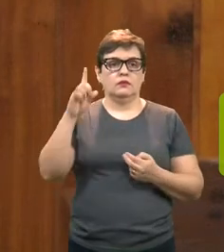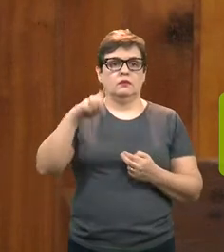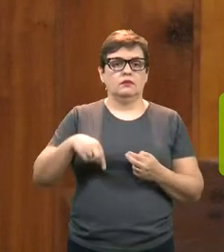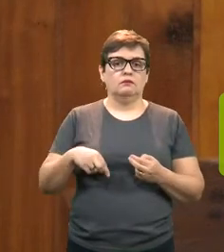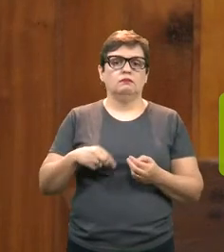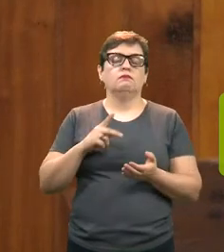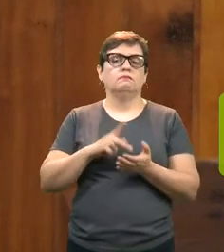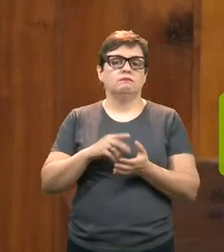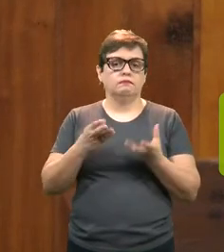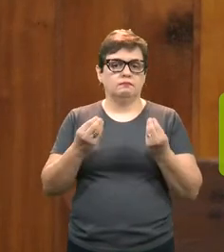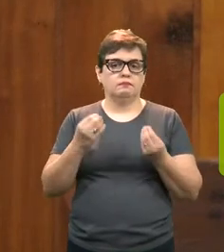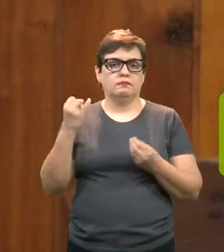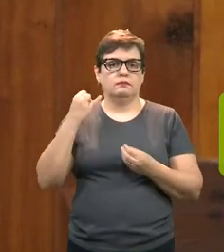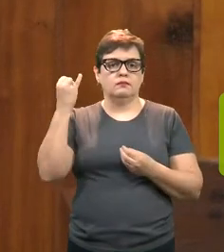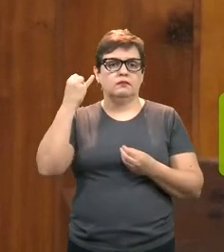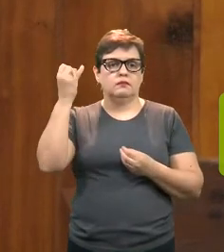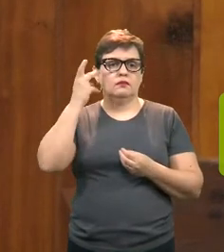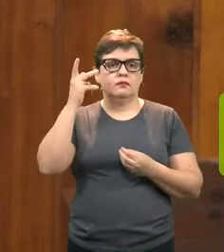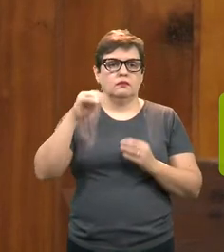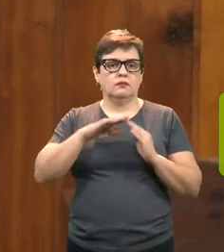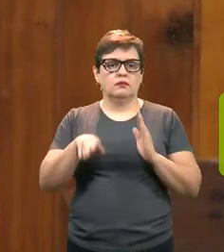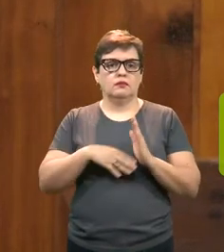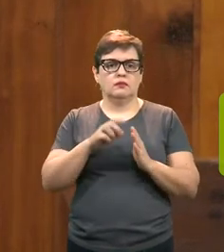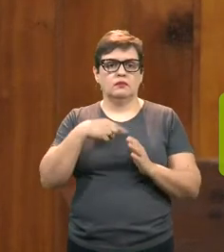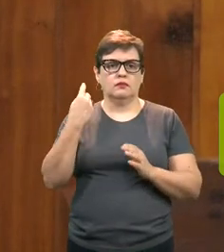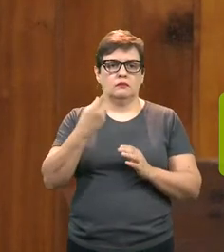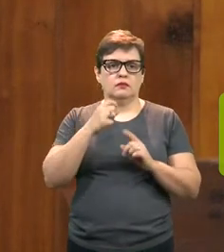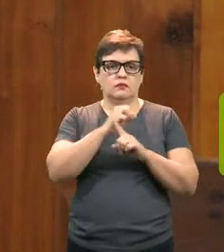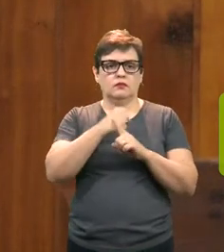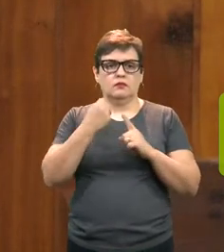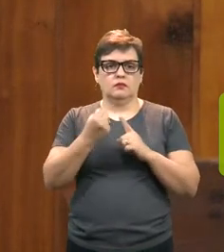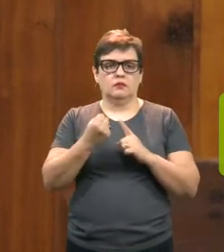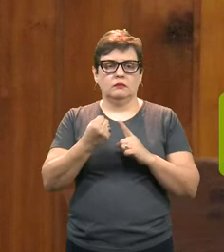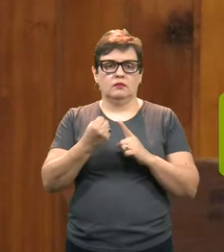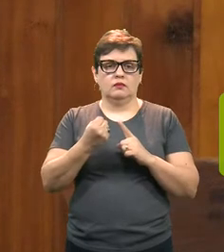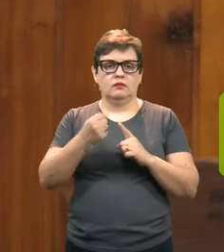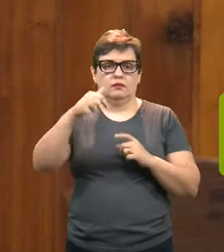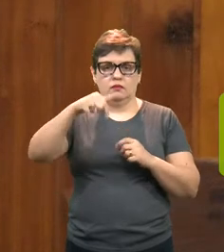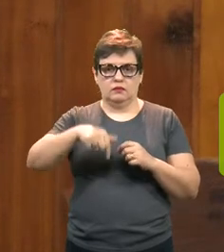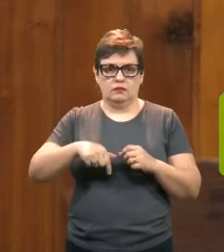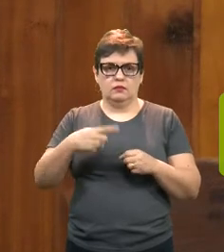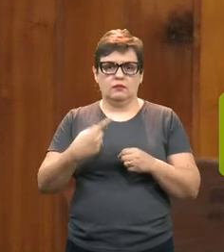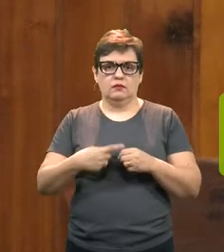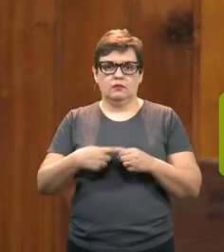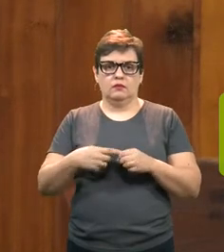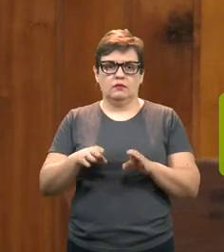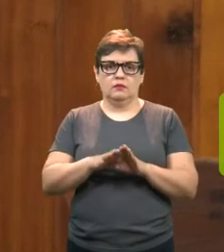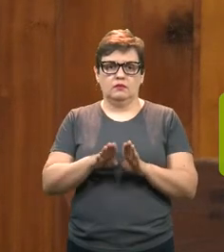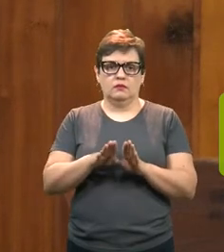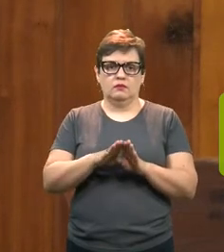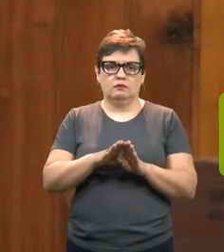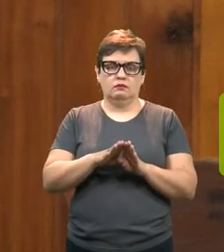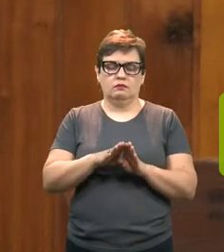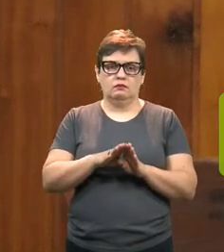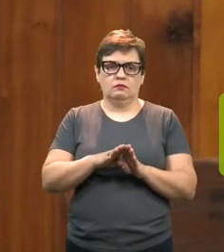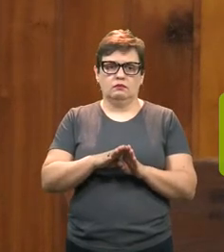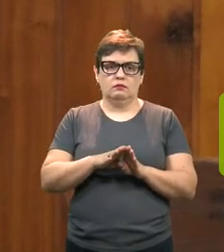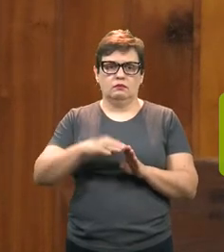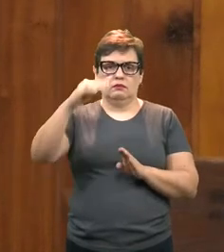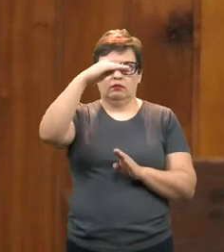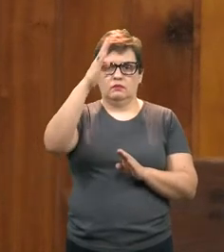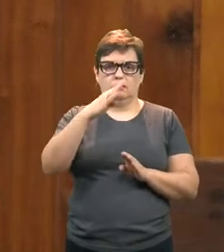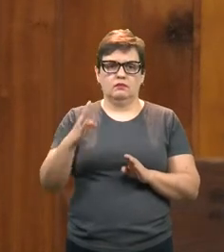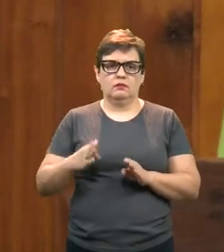importante para todos nós, para toda a sociedade civil, Marília e região, e Brasil também, com